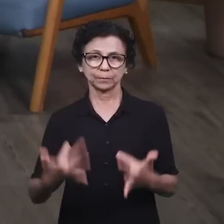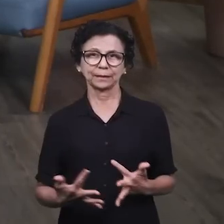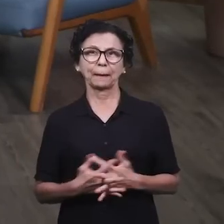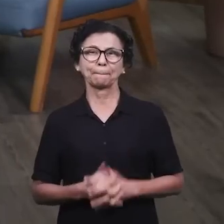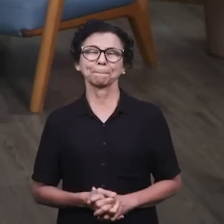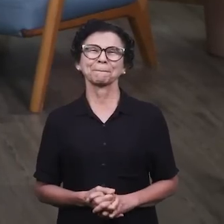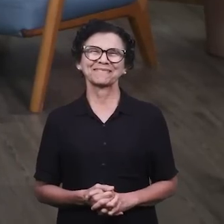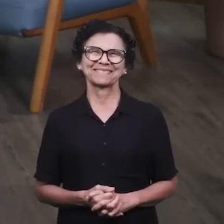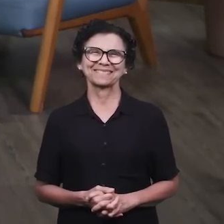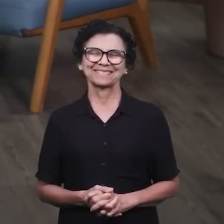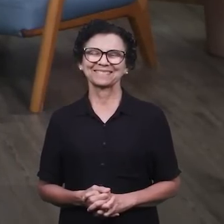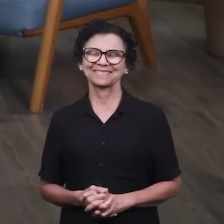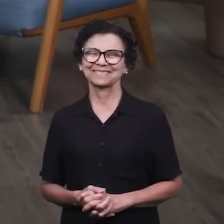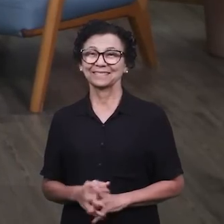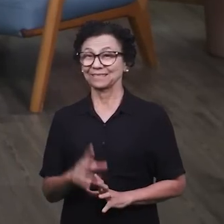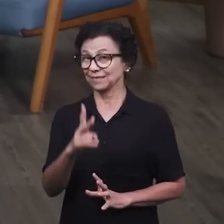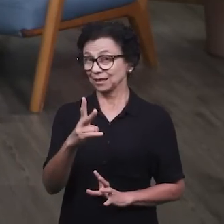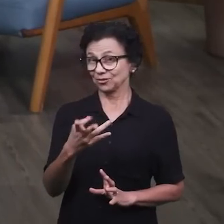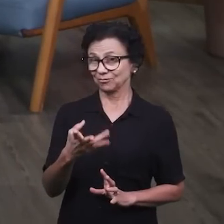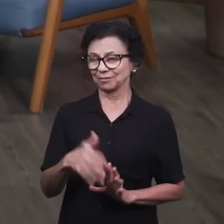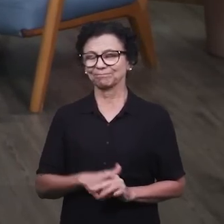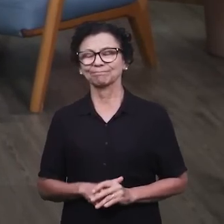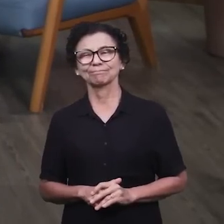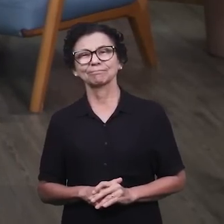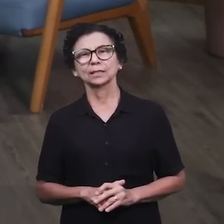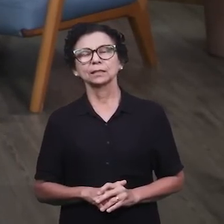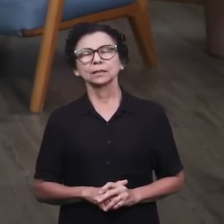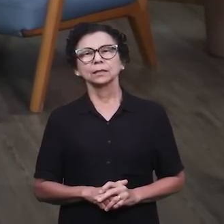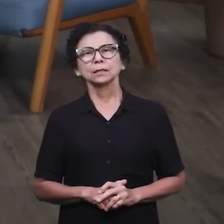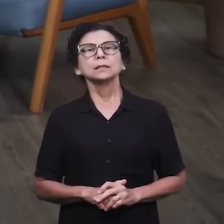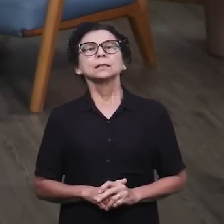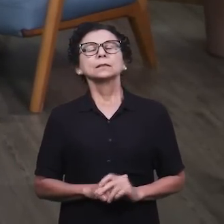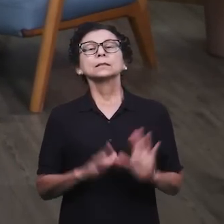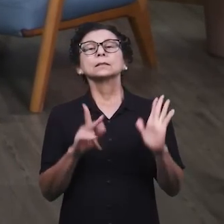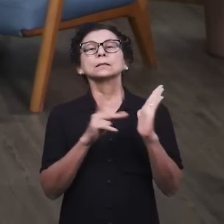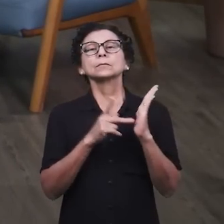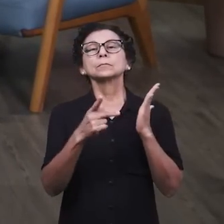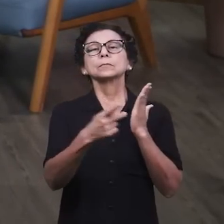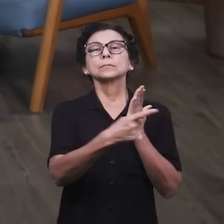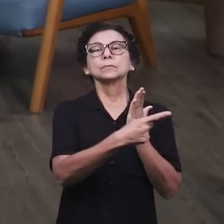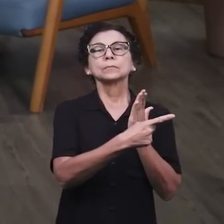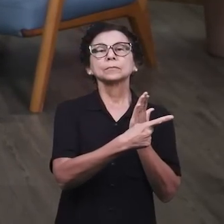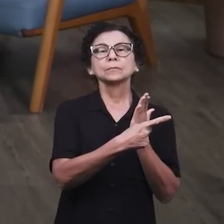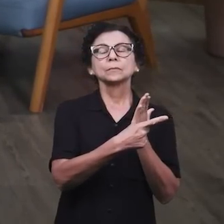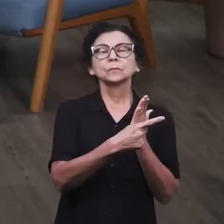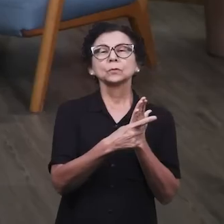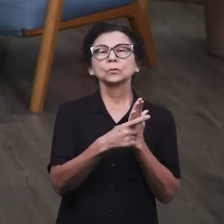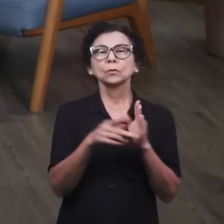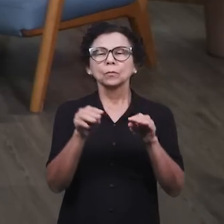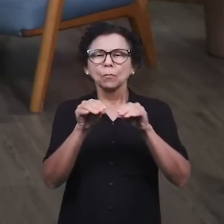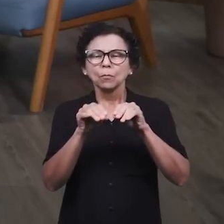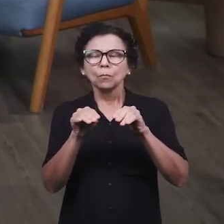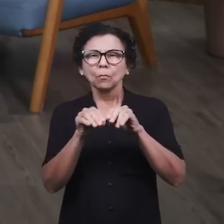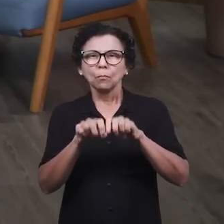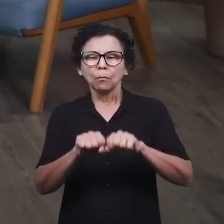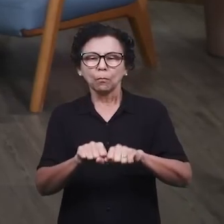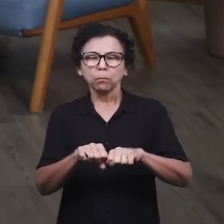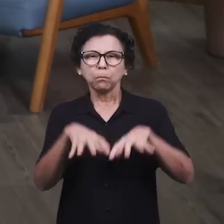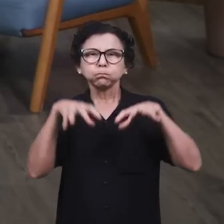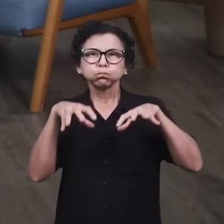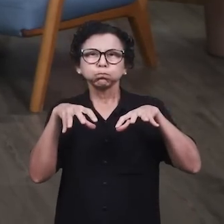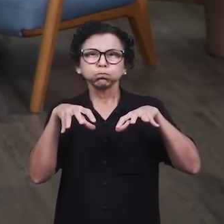de Deus e que deu origem a toda uma época que nós vamos abordar futuramente nos